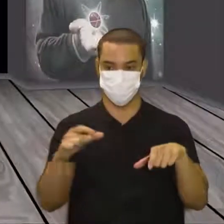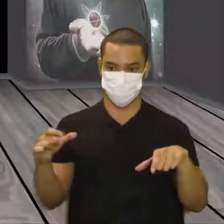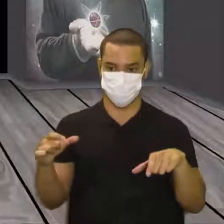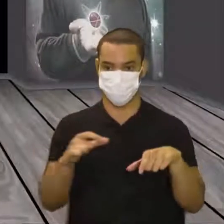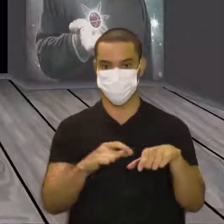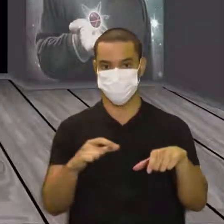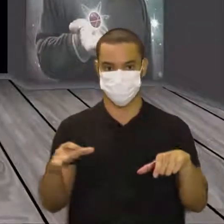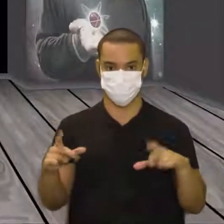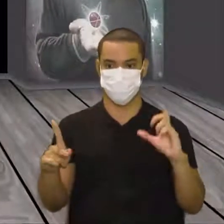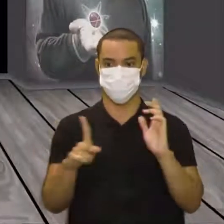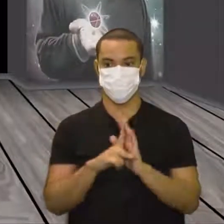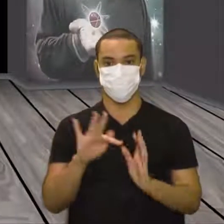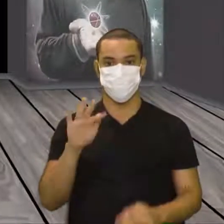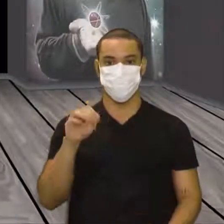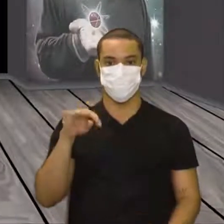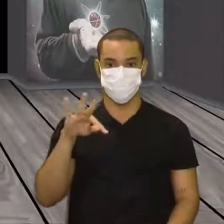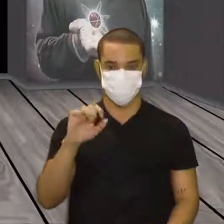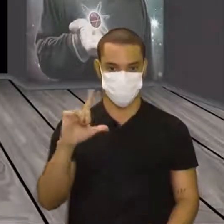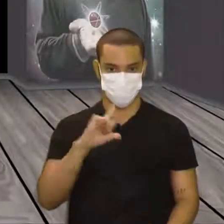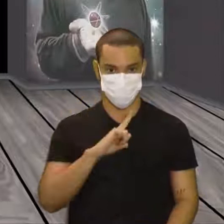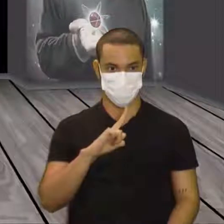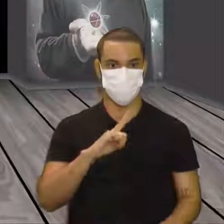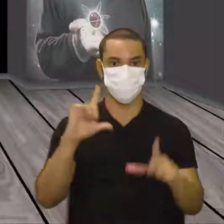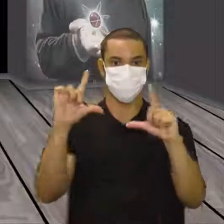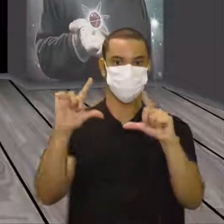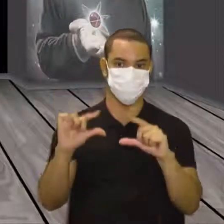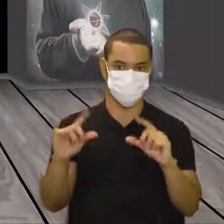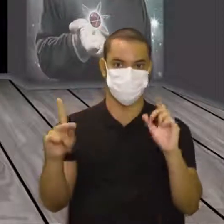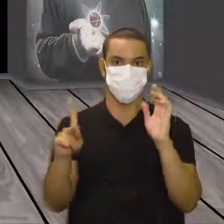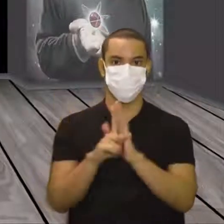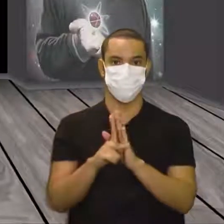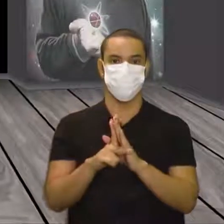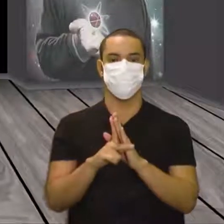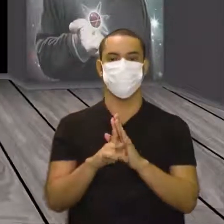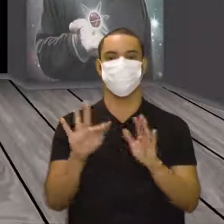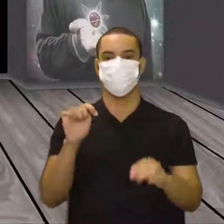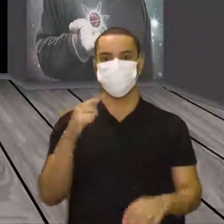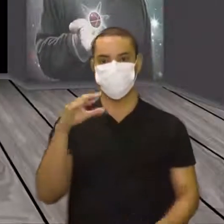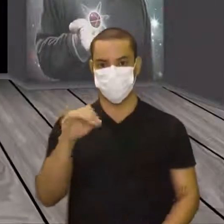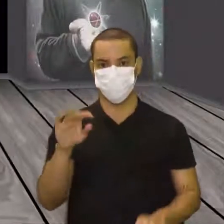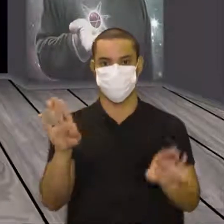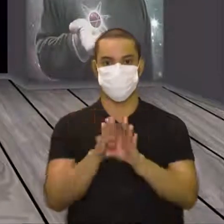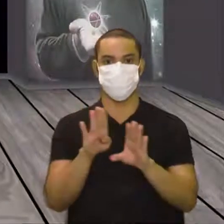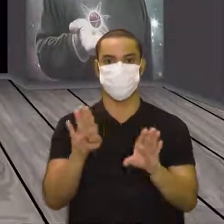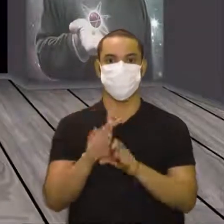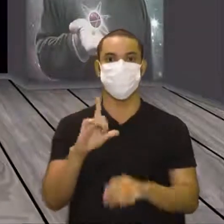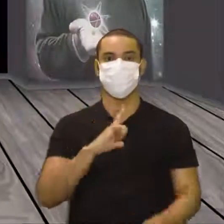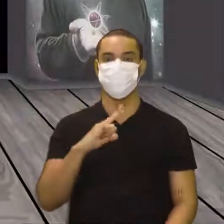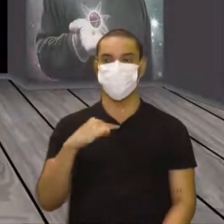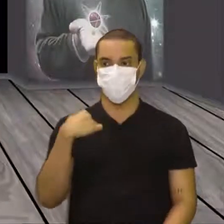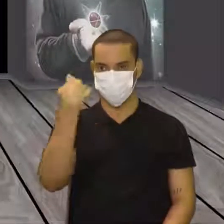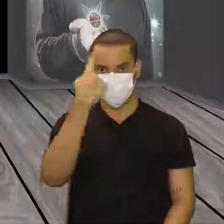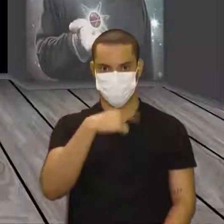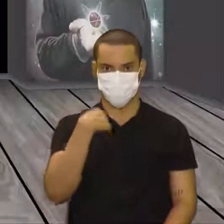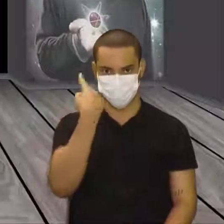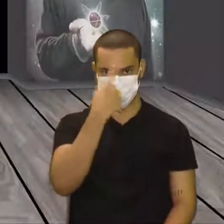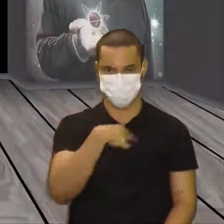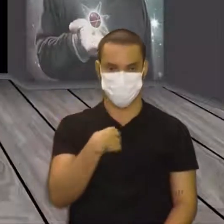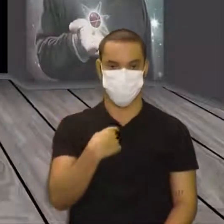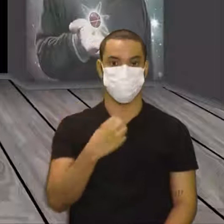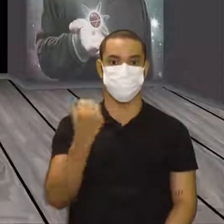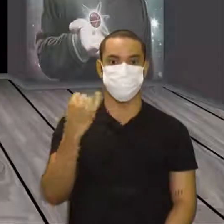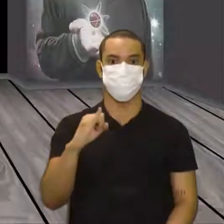minha fonte, eu vou ter diminuição do fluxo magnético, eu vou ter corrente no sentido horário. Quando